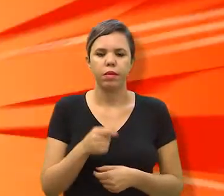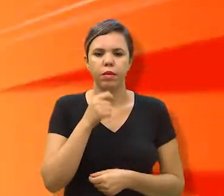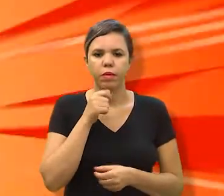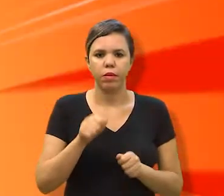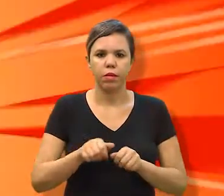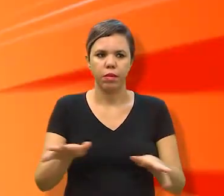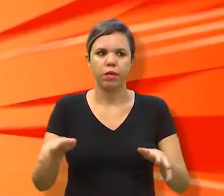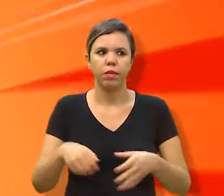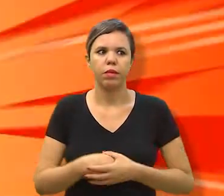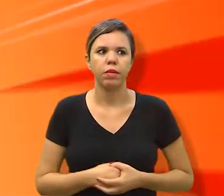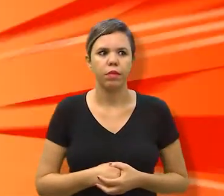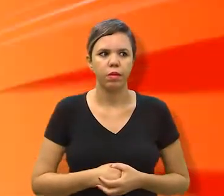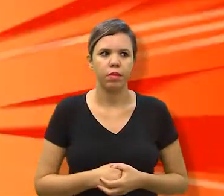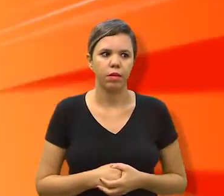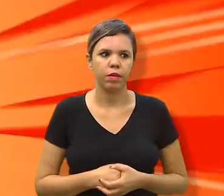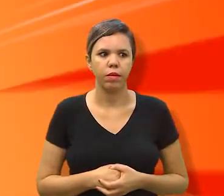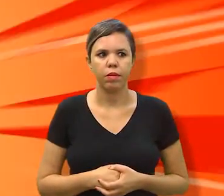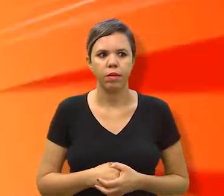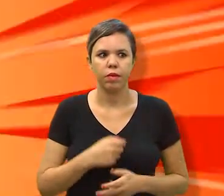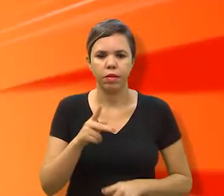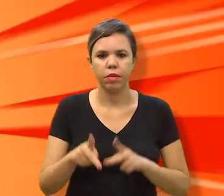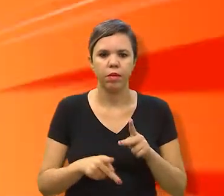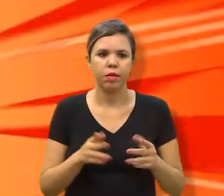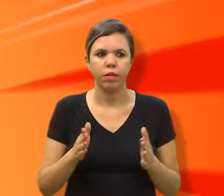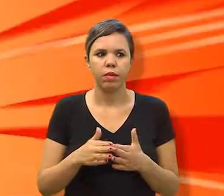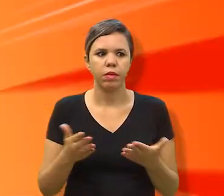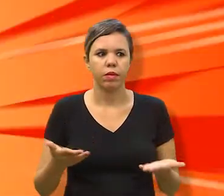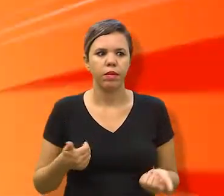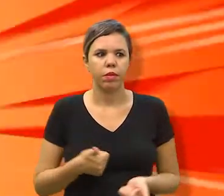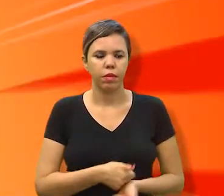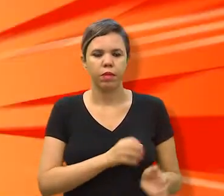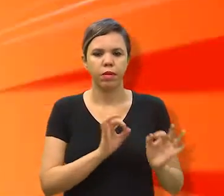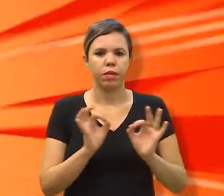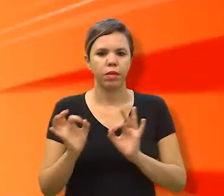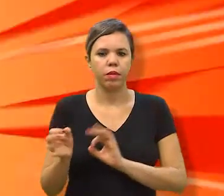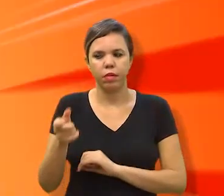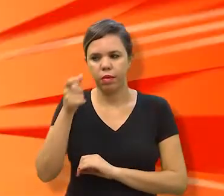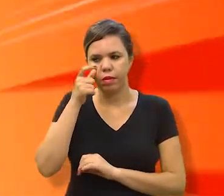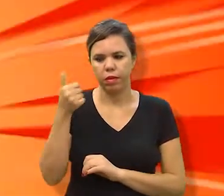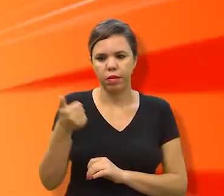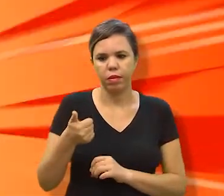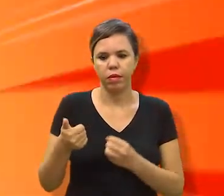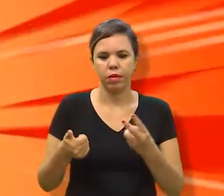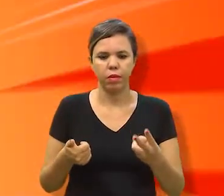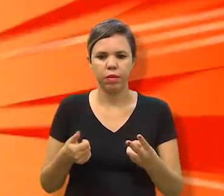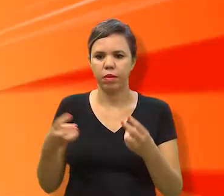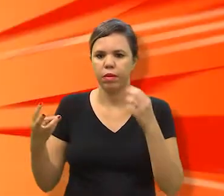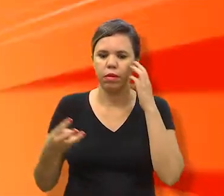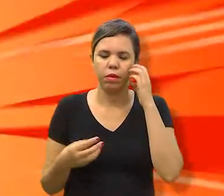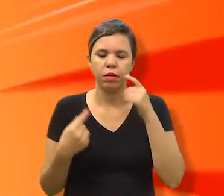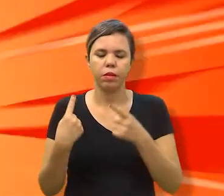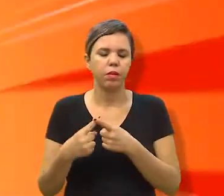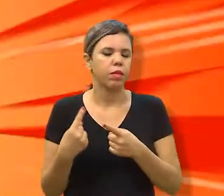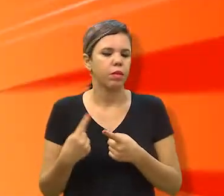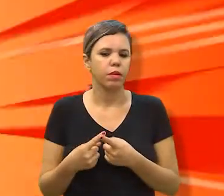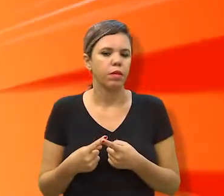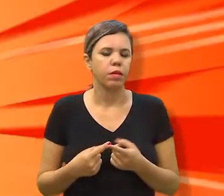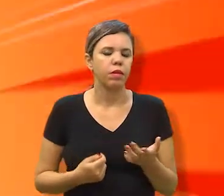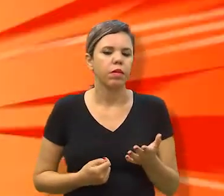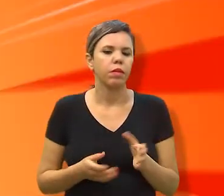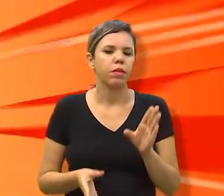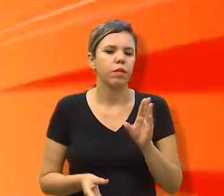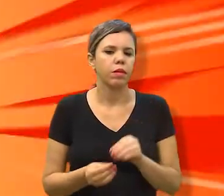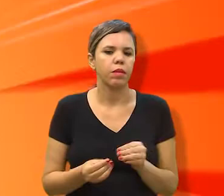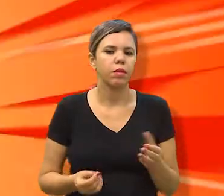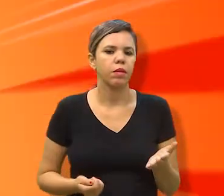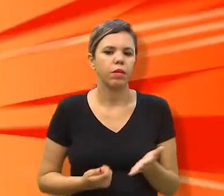ainda para distribuir. Ô Digo, então o pessoal de casa que acompanhou, né, parte 1, parte 2, por que é que tem que, né,